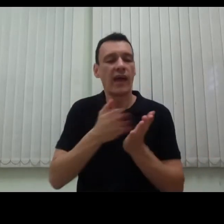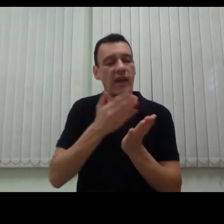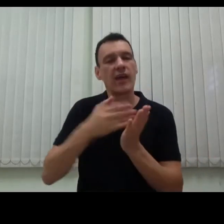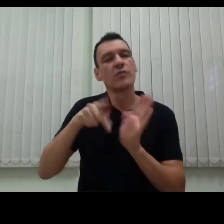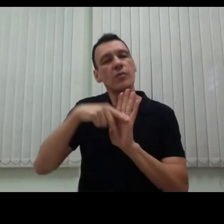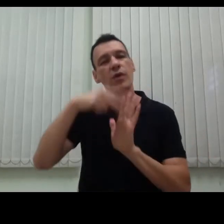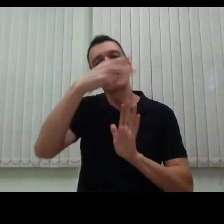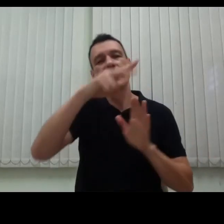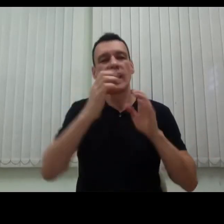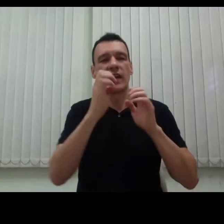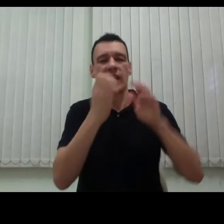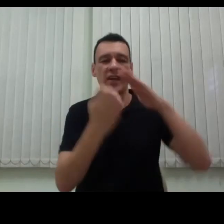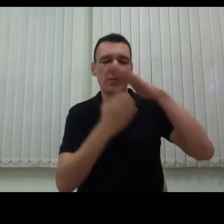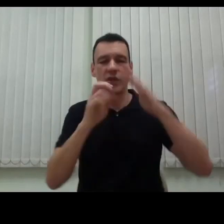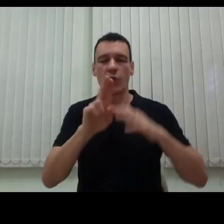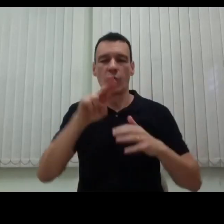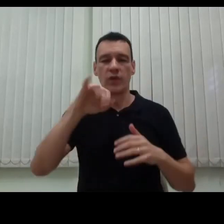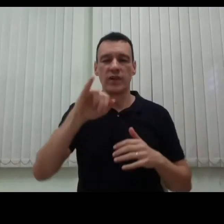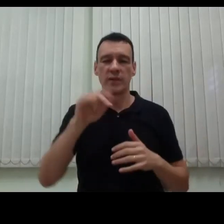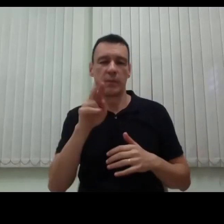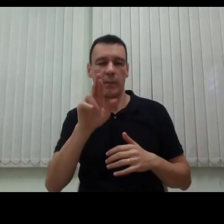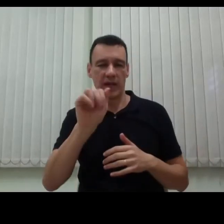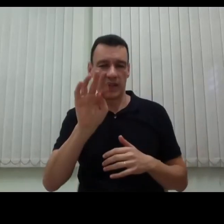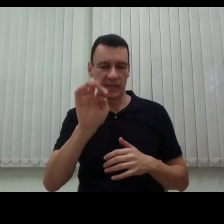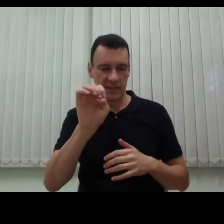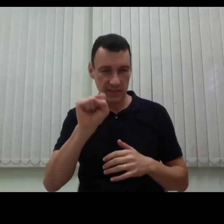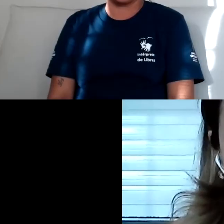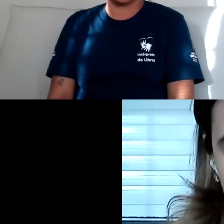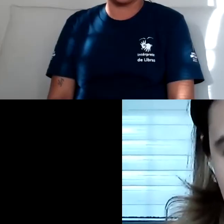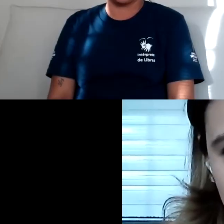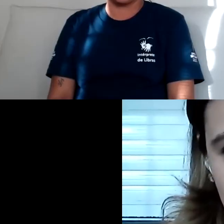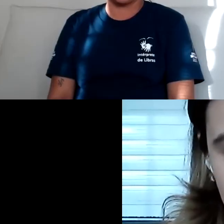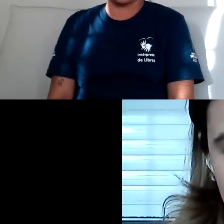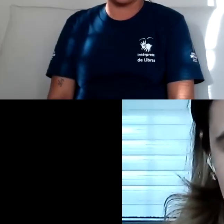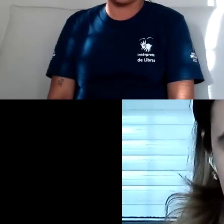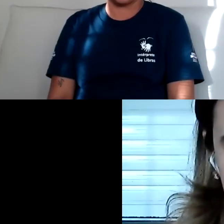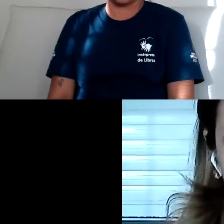poeta profundamente comprometida com essas questões, né?